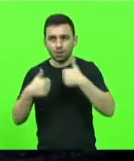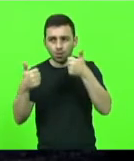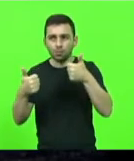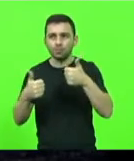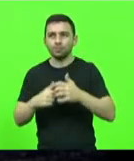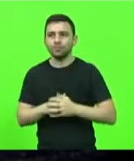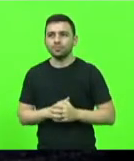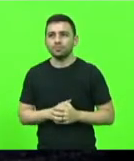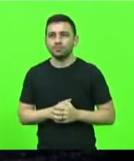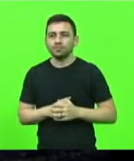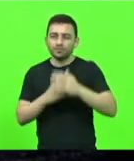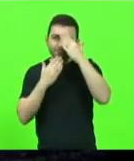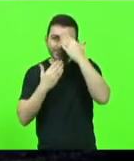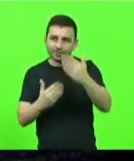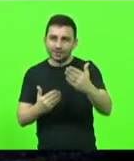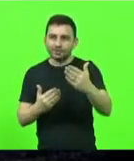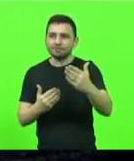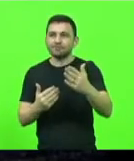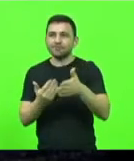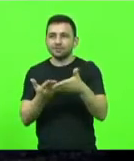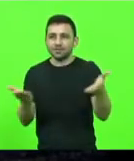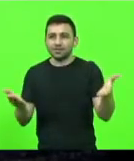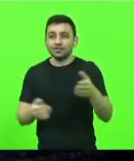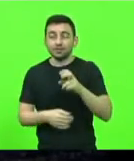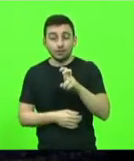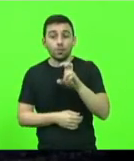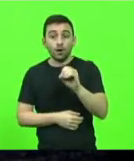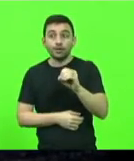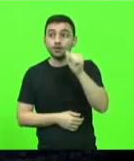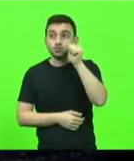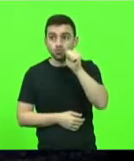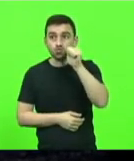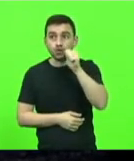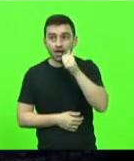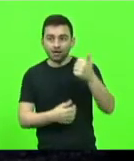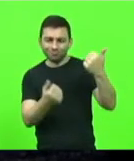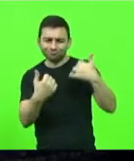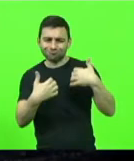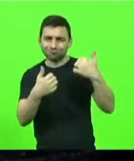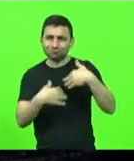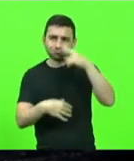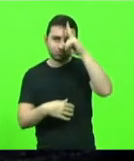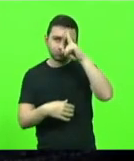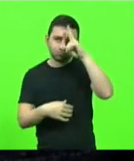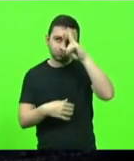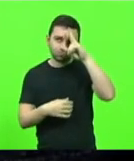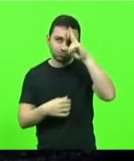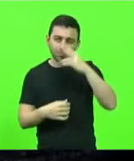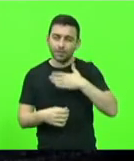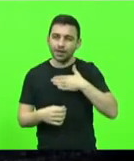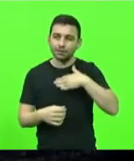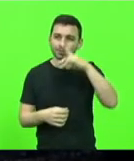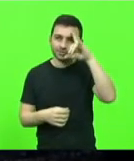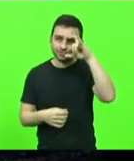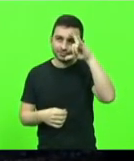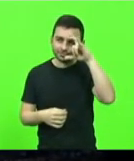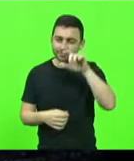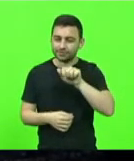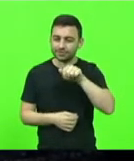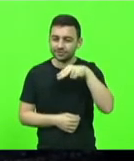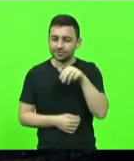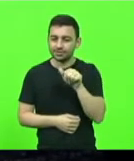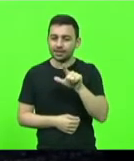melhor Obrigada as quase 50 mulheres que me contaram as suas histórias pelo meu Instagram@Ana